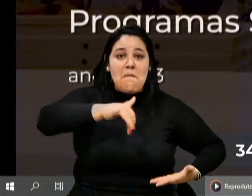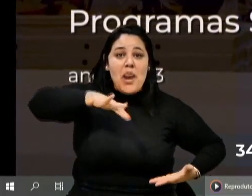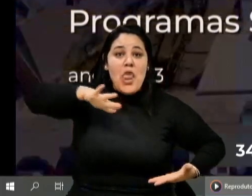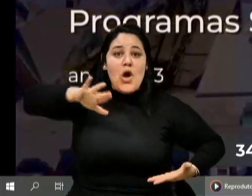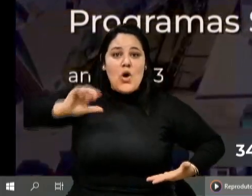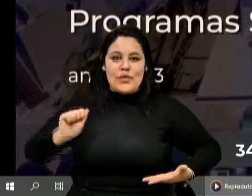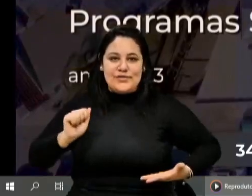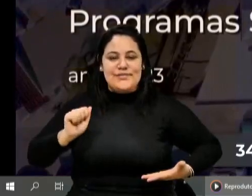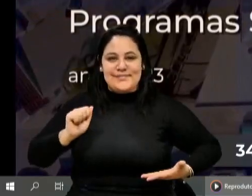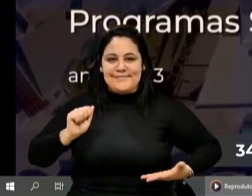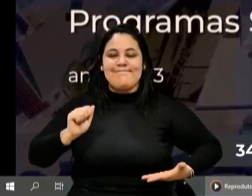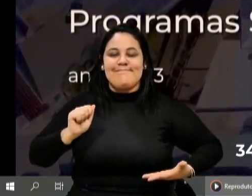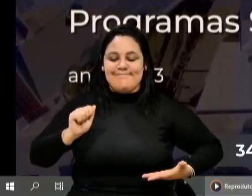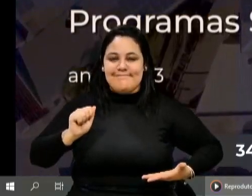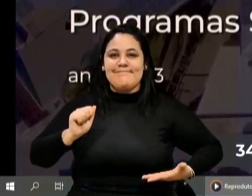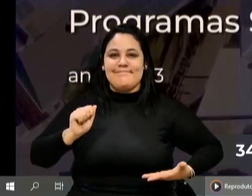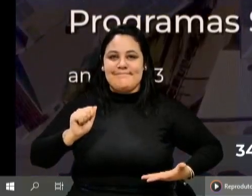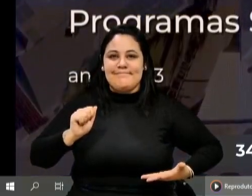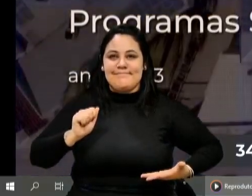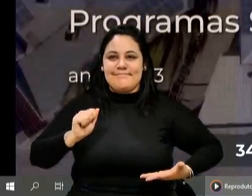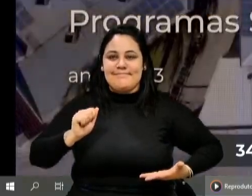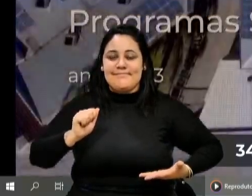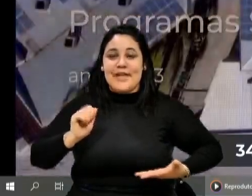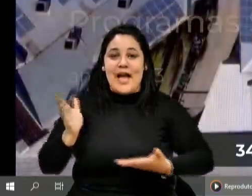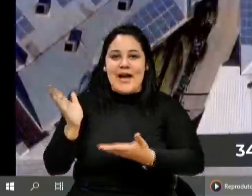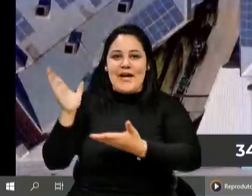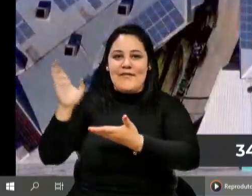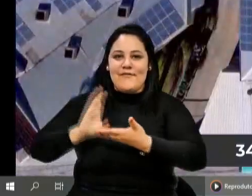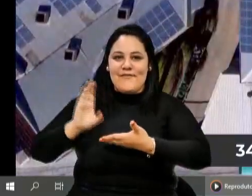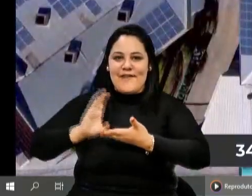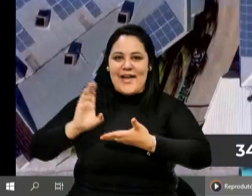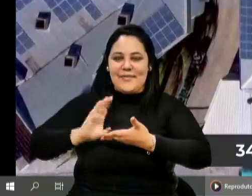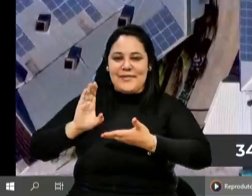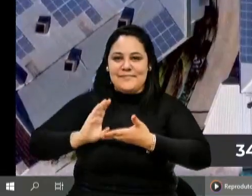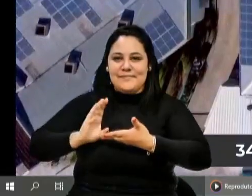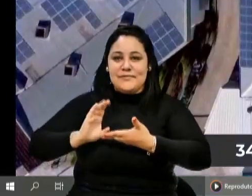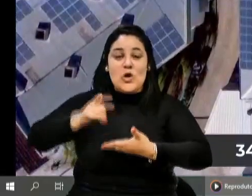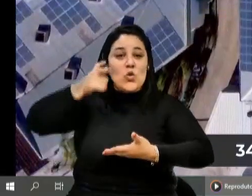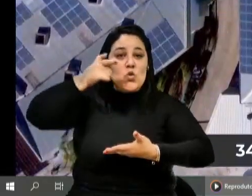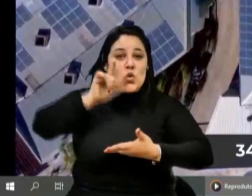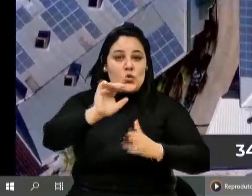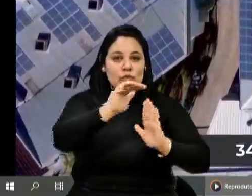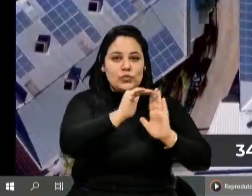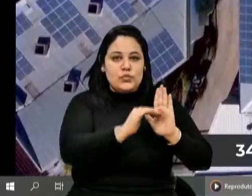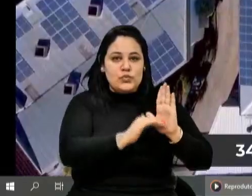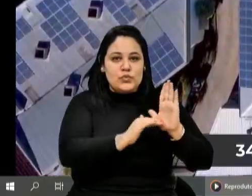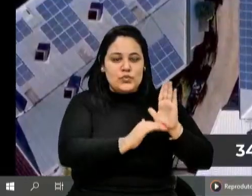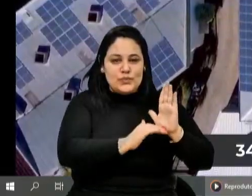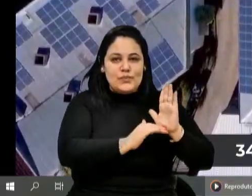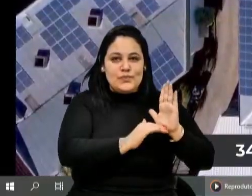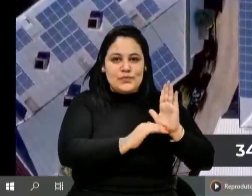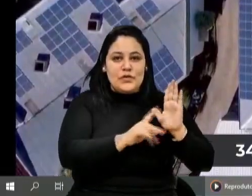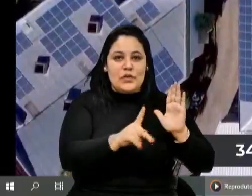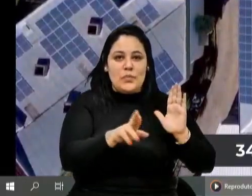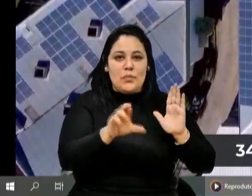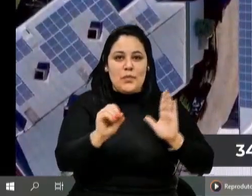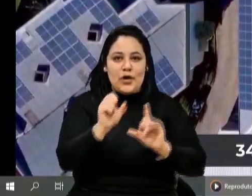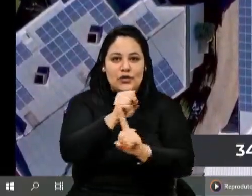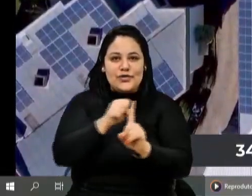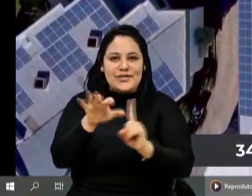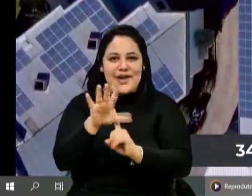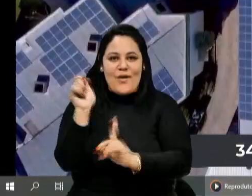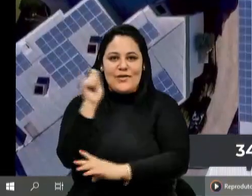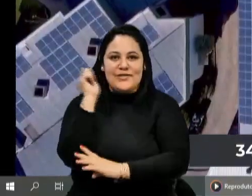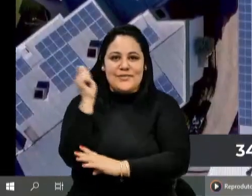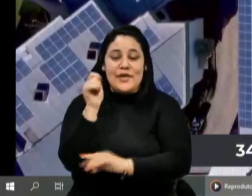R$1.700.000. Recurso captado pelo Sistema de Gestão de Programas Sociais do Governo do Estado, o ProSocial RS, além de doações